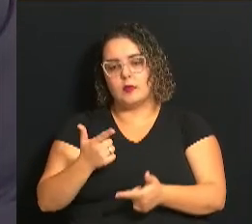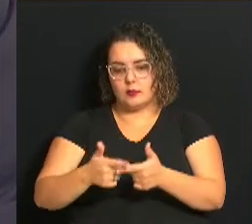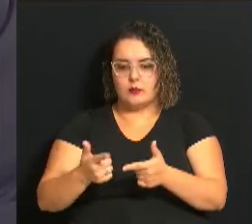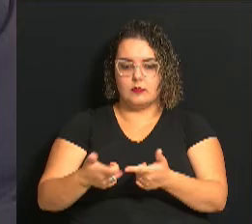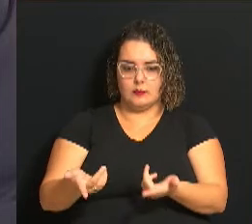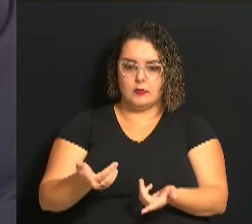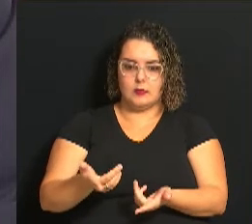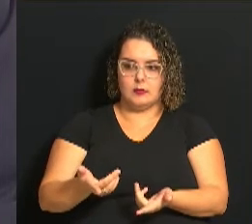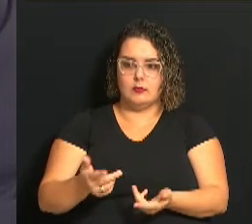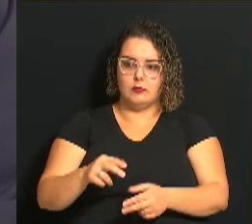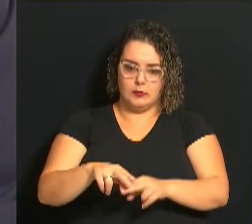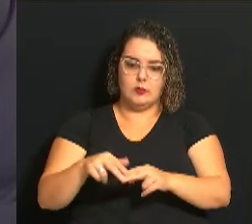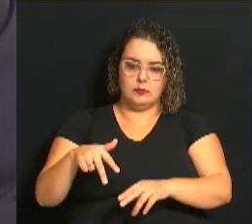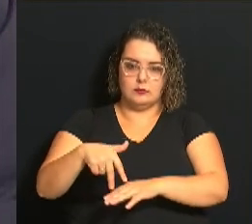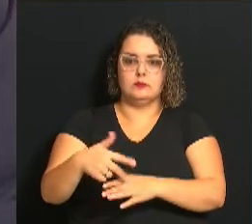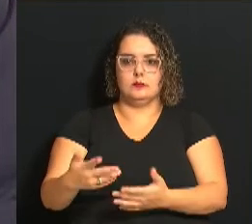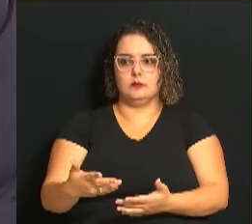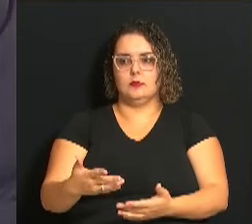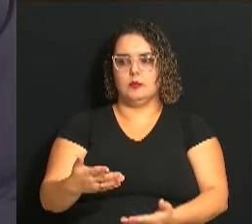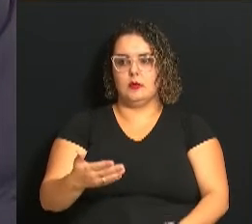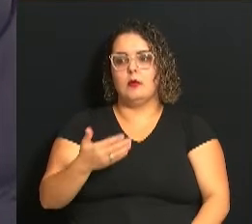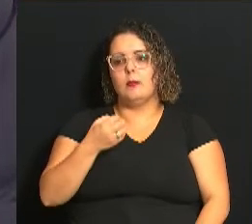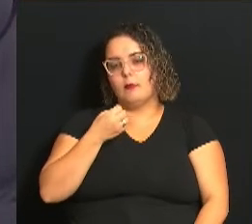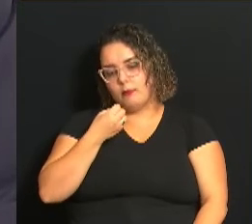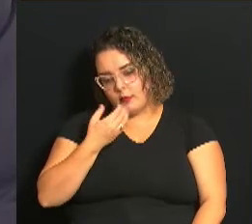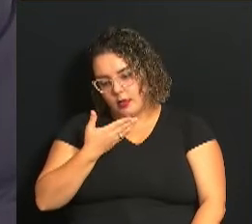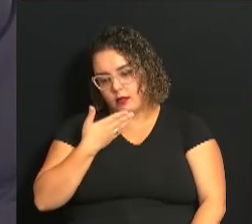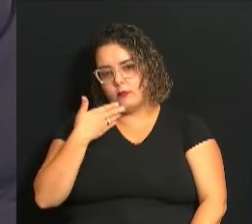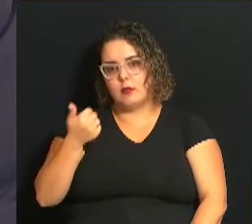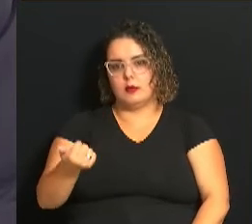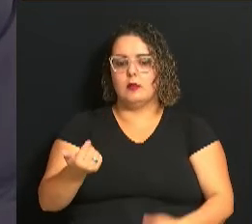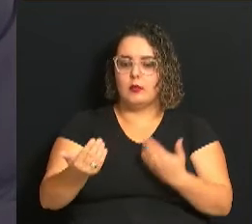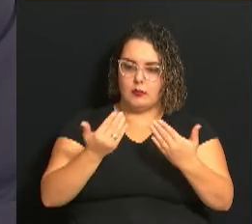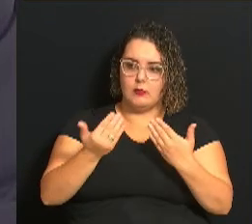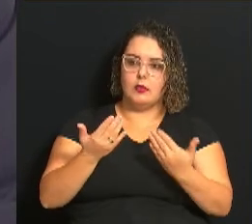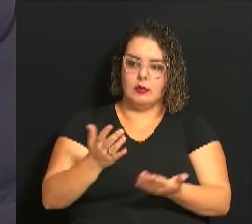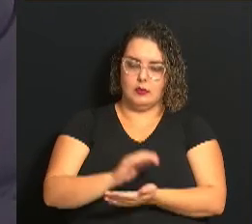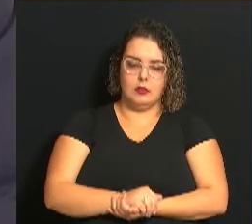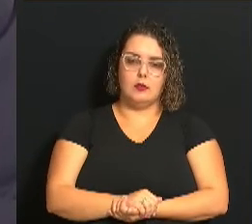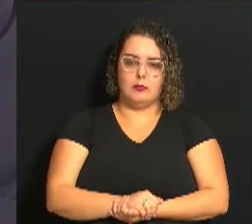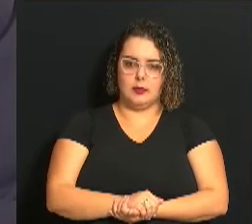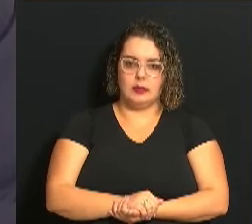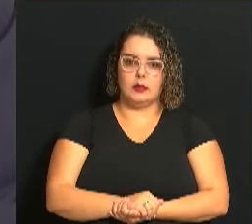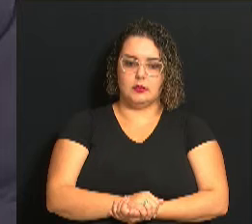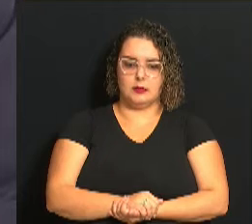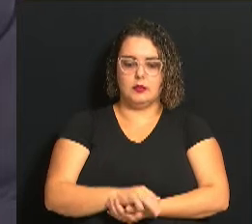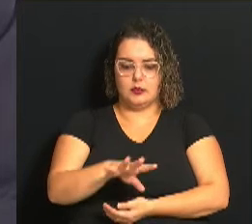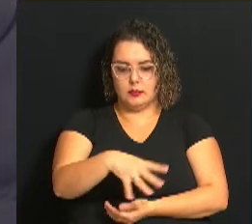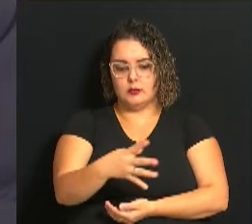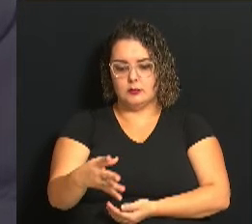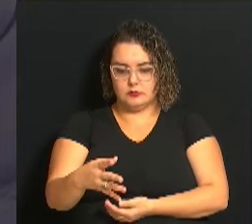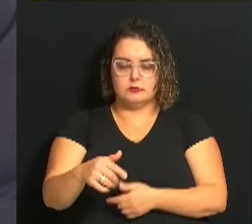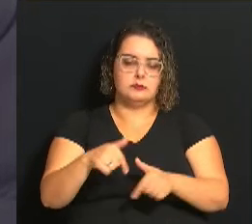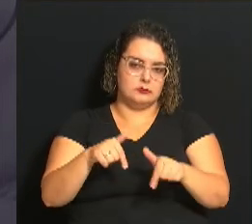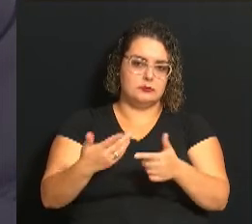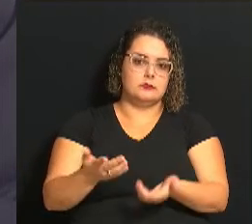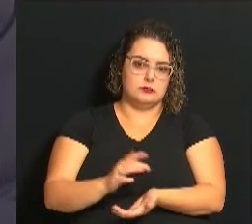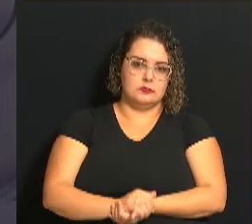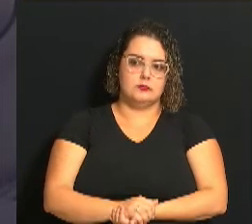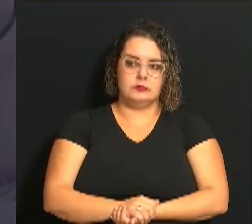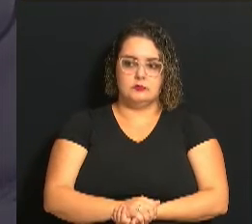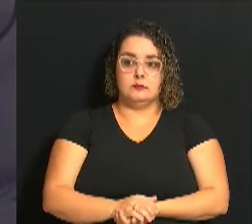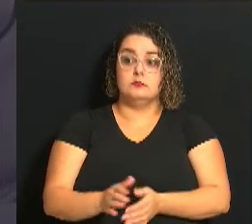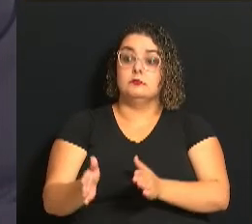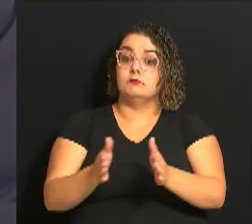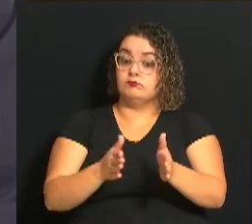quadro é bem melhor do que foi há um tempo atrás, nesse sentido. A composição, né, ele está bem mais completo. Nós já passamos por momentos muito